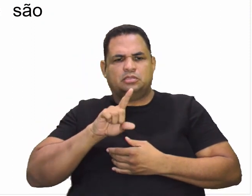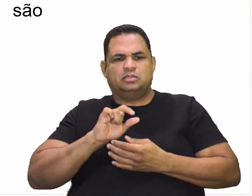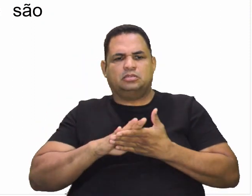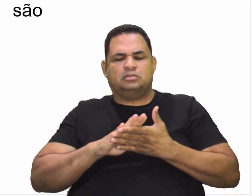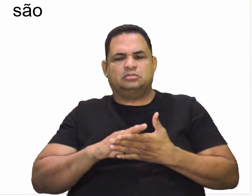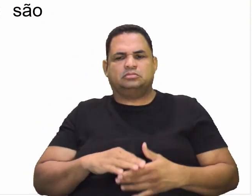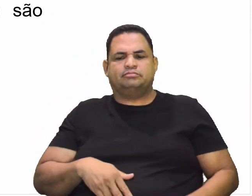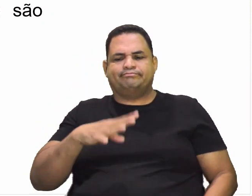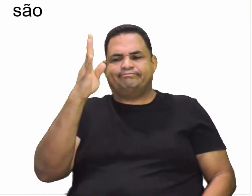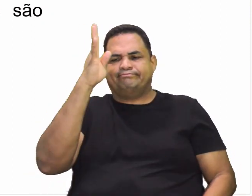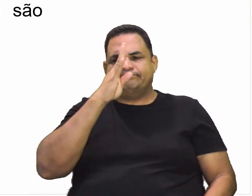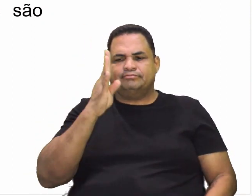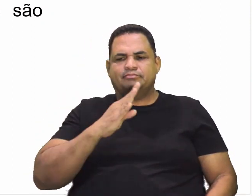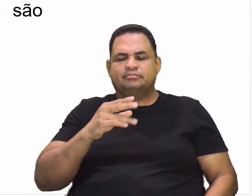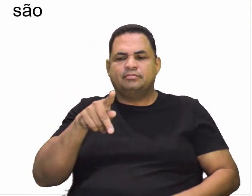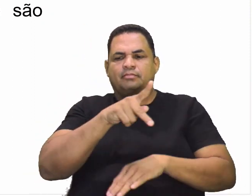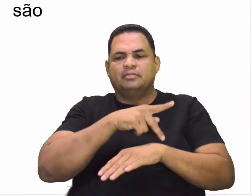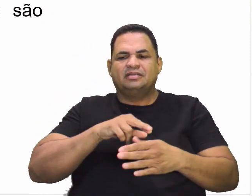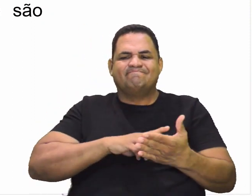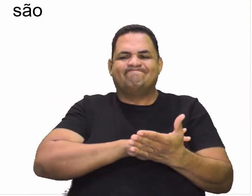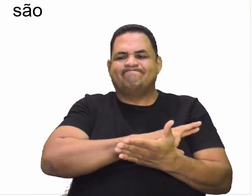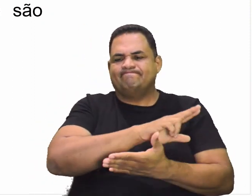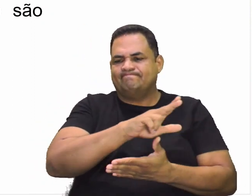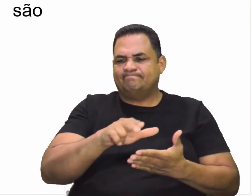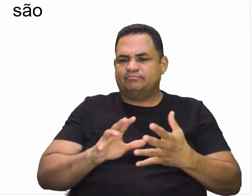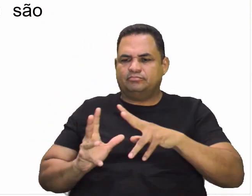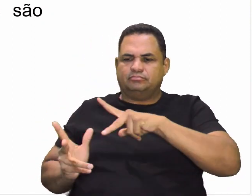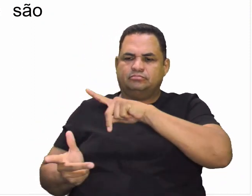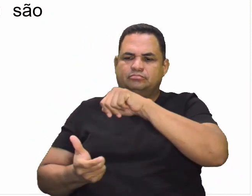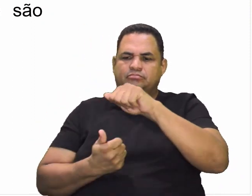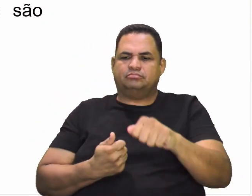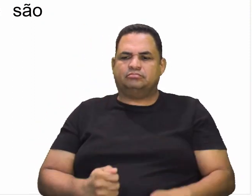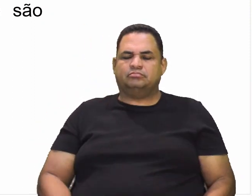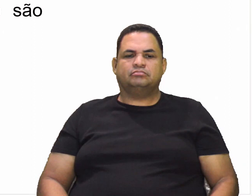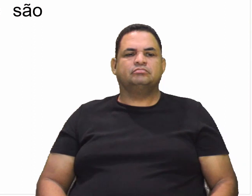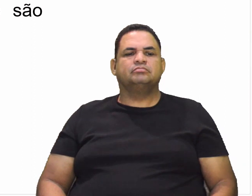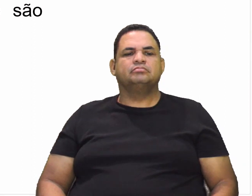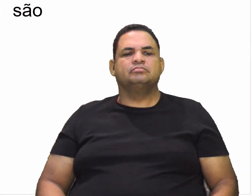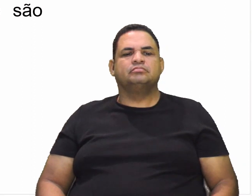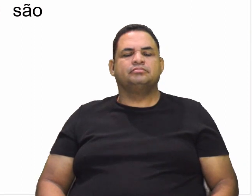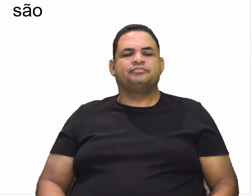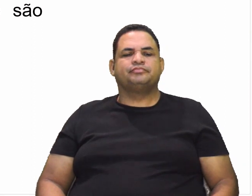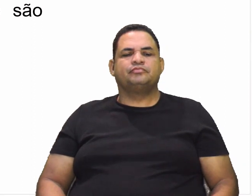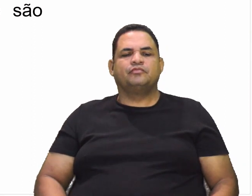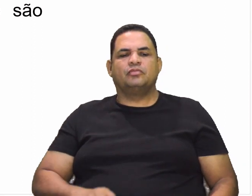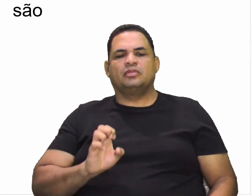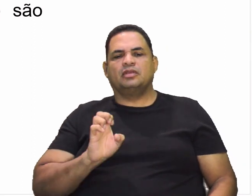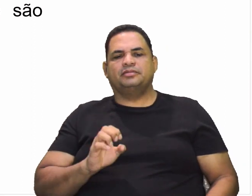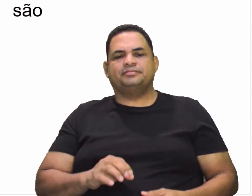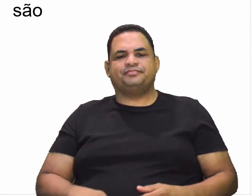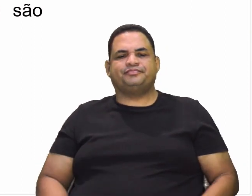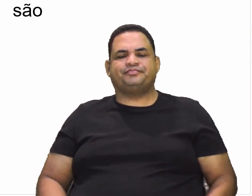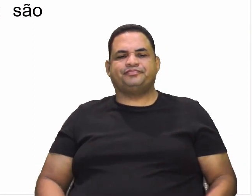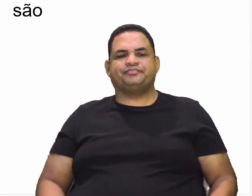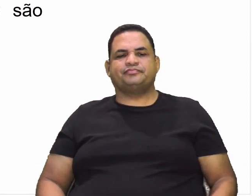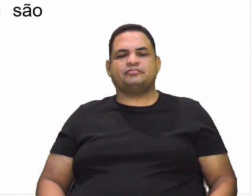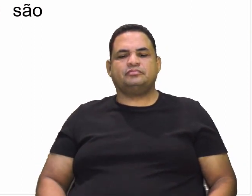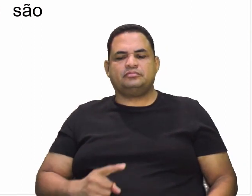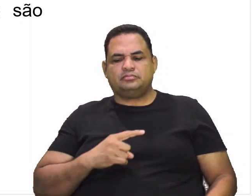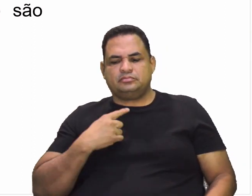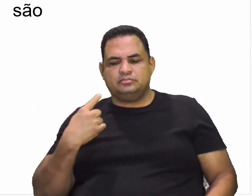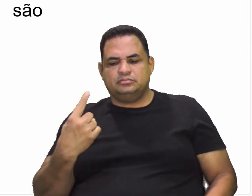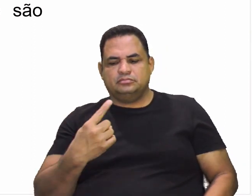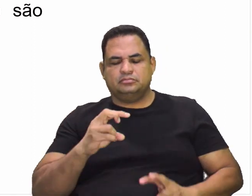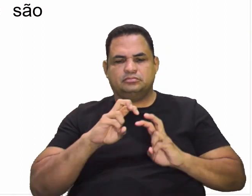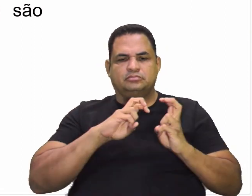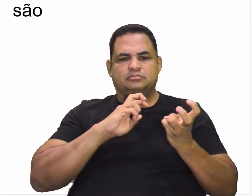o Brasil é um dos países mais diversificados que existe no mundo. Letra E, a roda